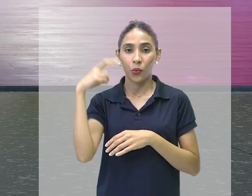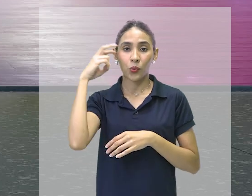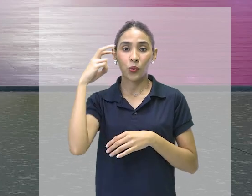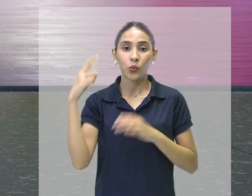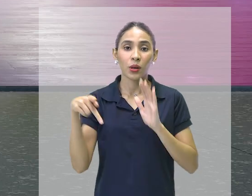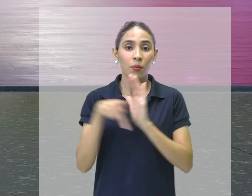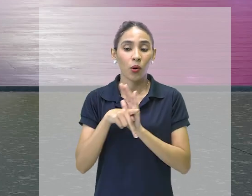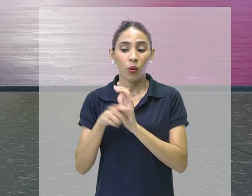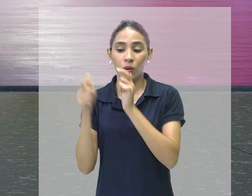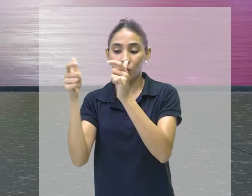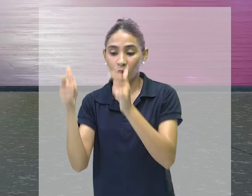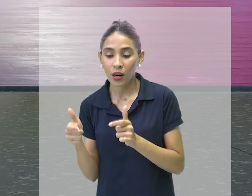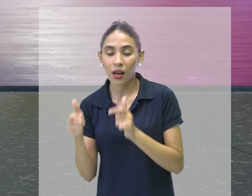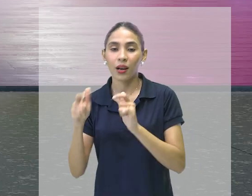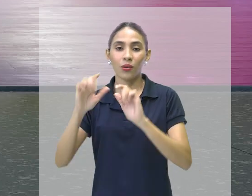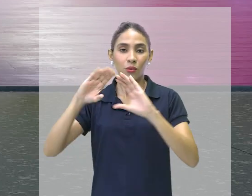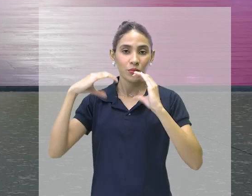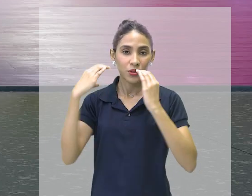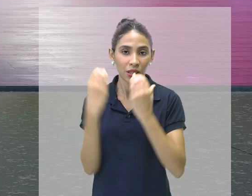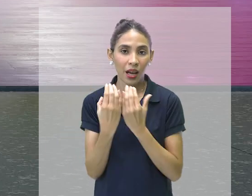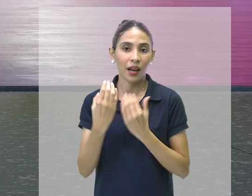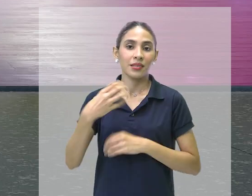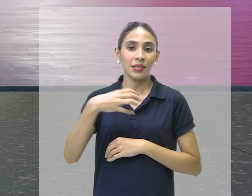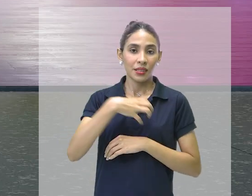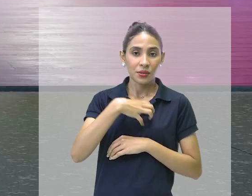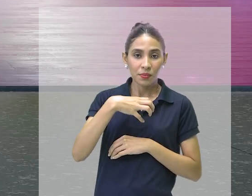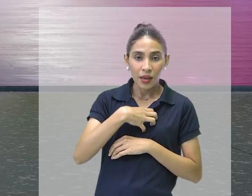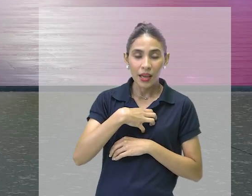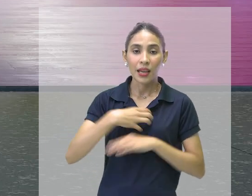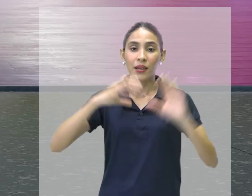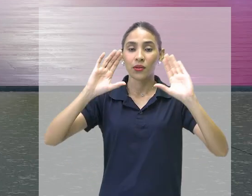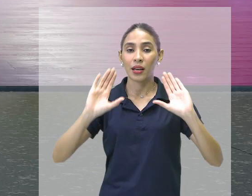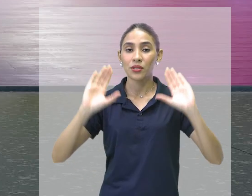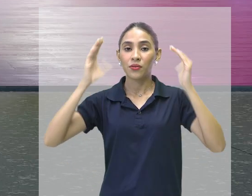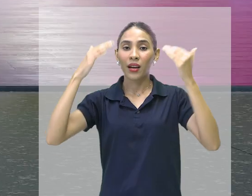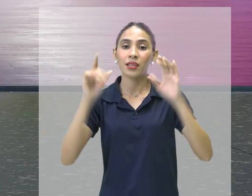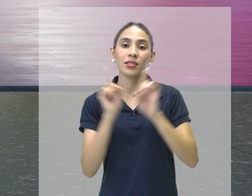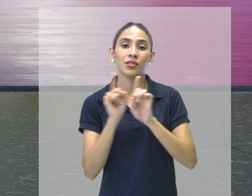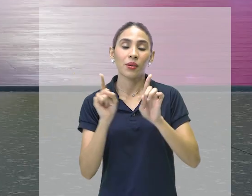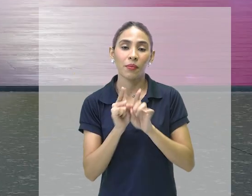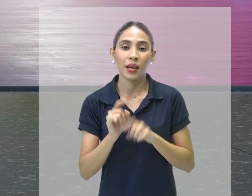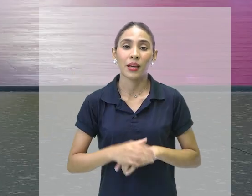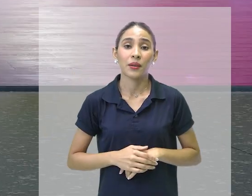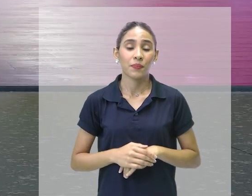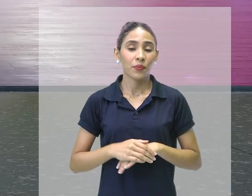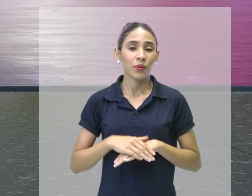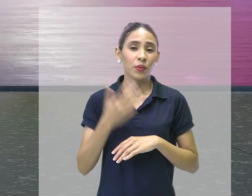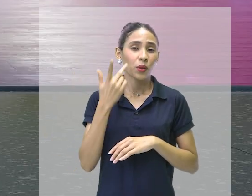representar a cultura do local, os sentimentos, as celebrações.